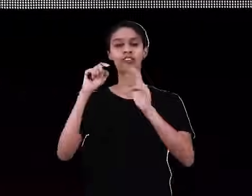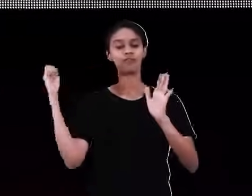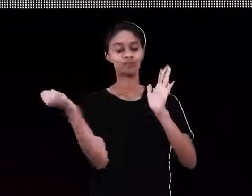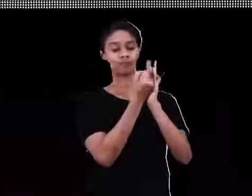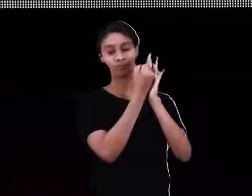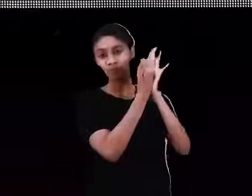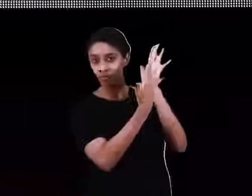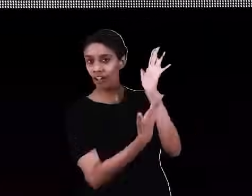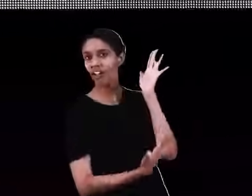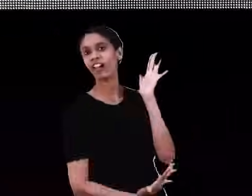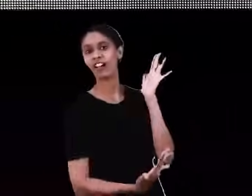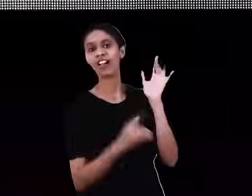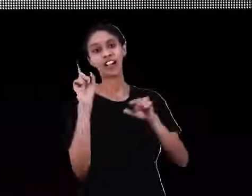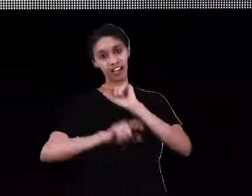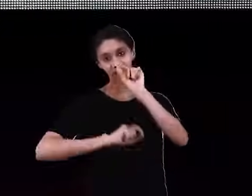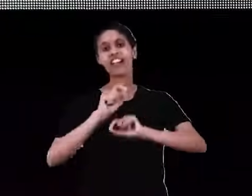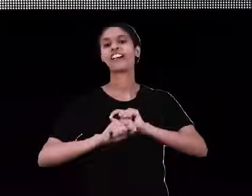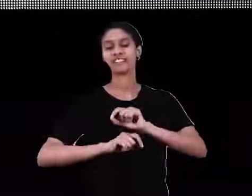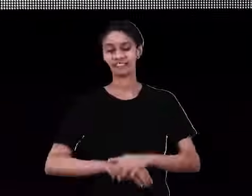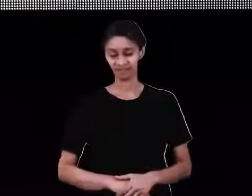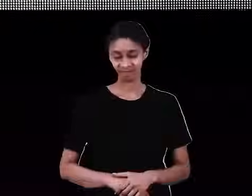na cruz do Calvário. Foi preço de sangue.